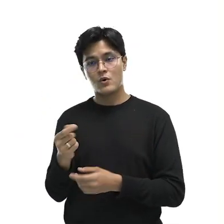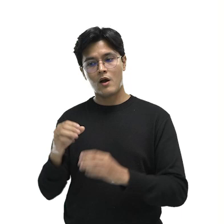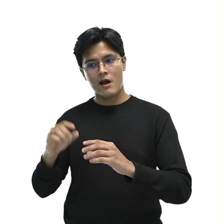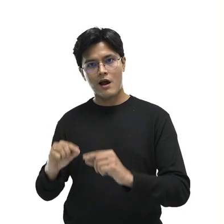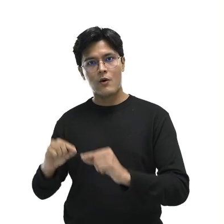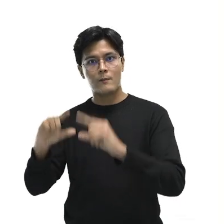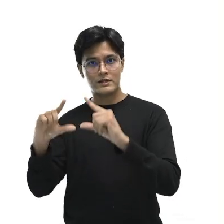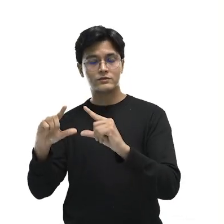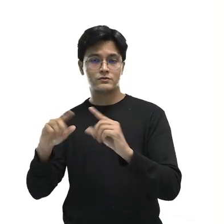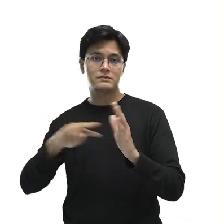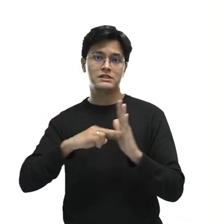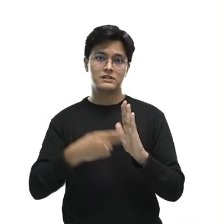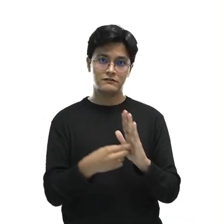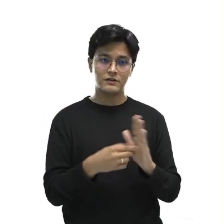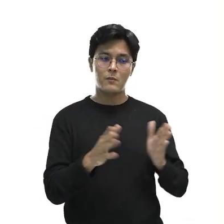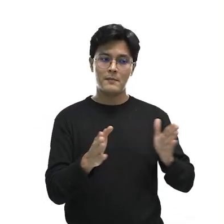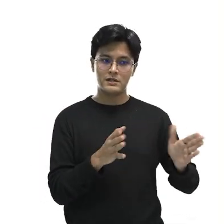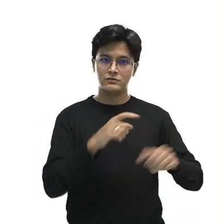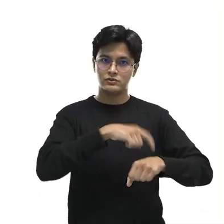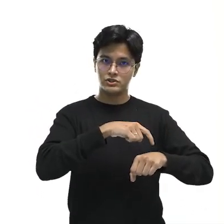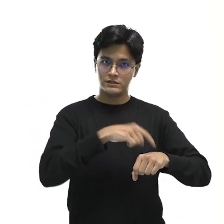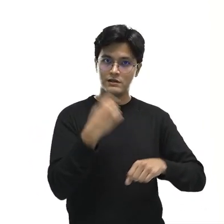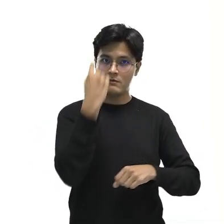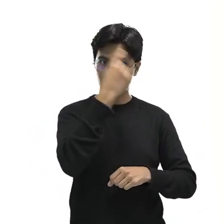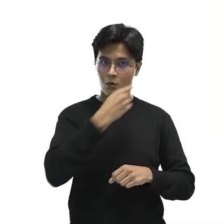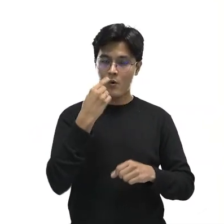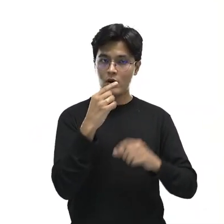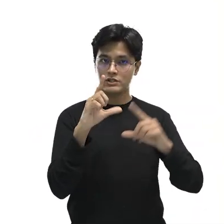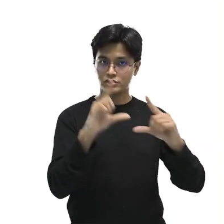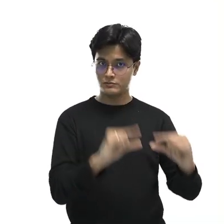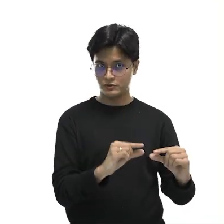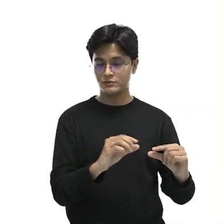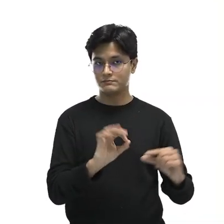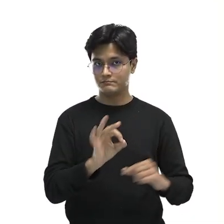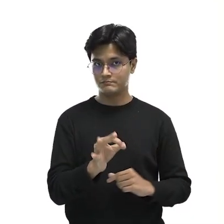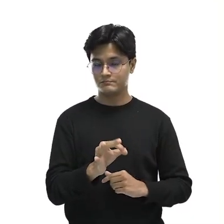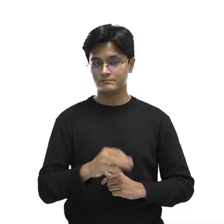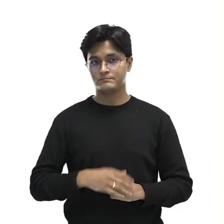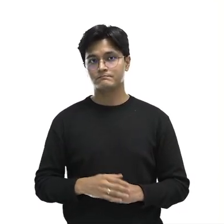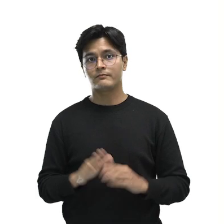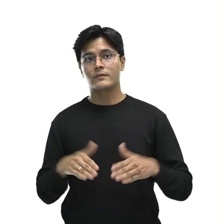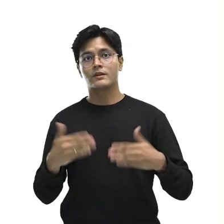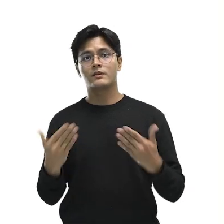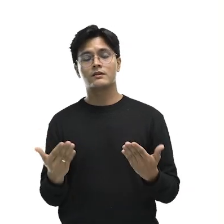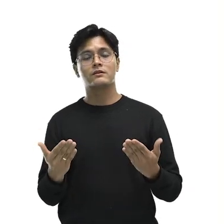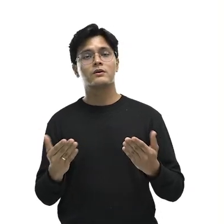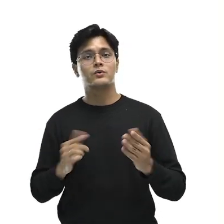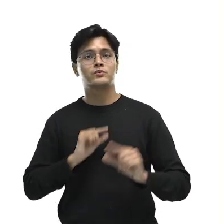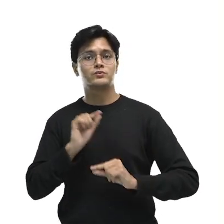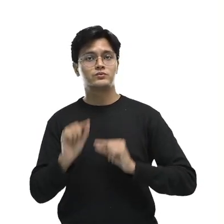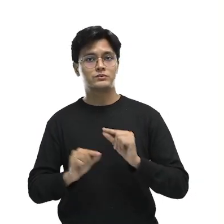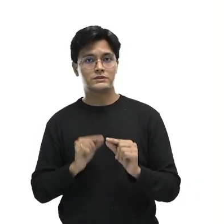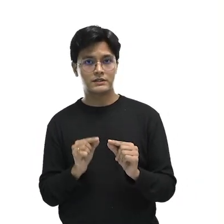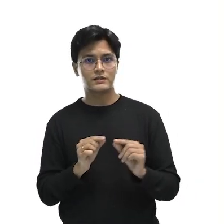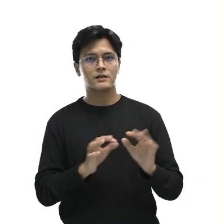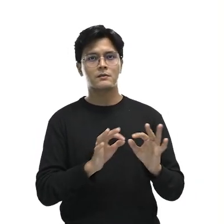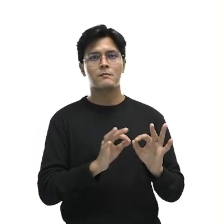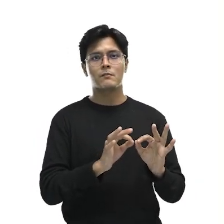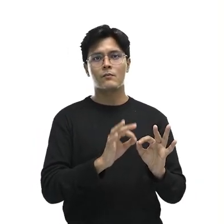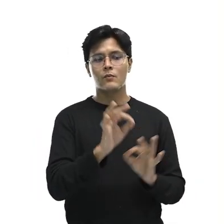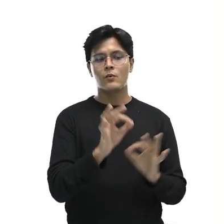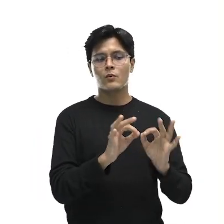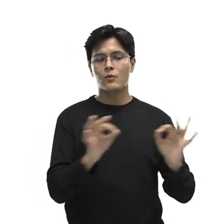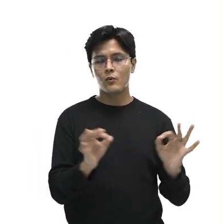tá? O tempo tem que diminuir, claro, né? Então, nesse caso, as grandezas